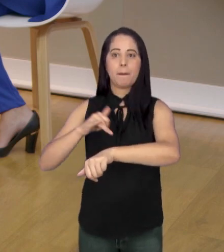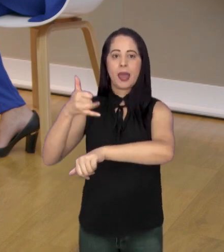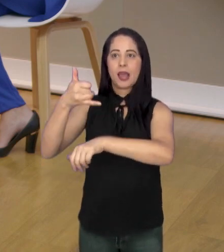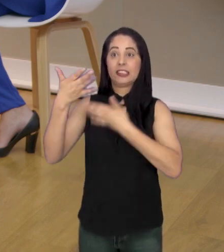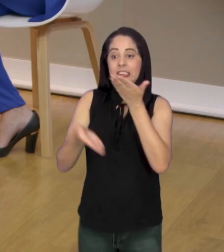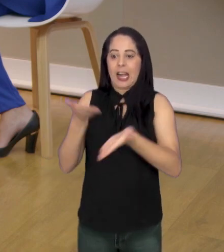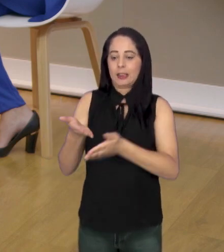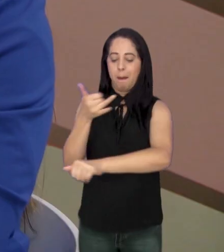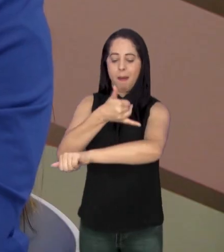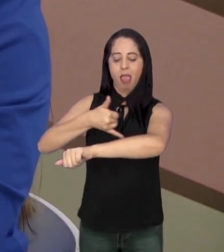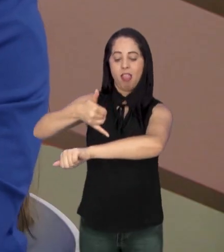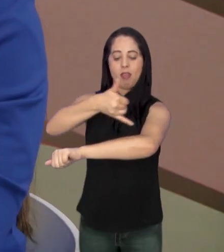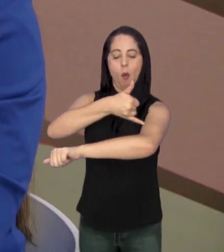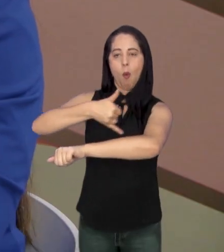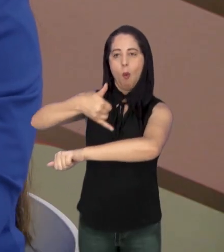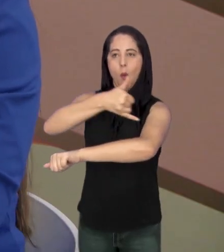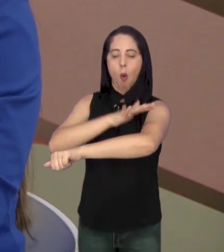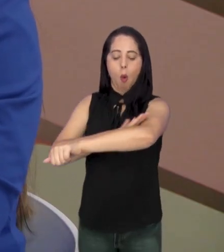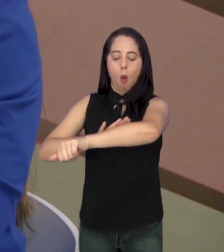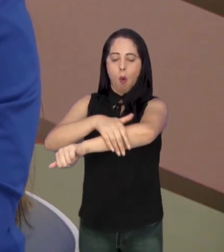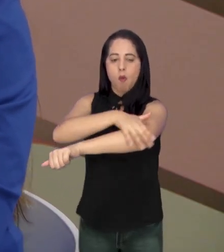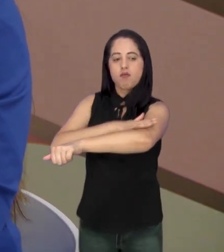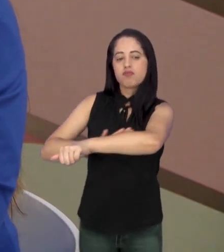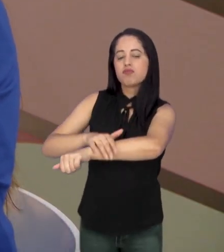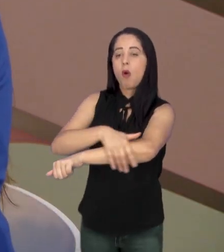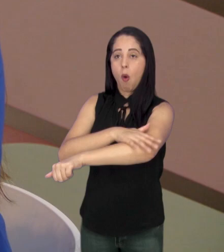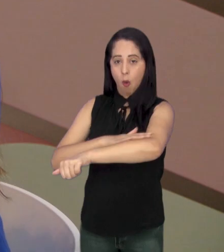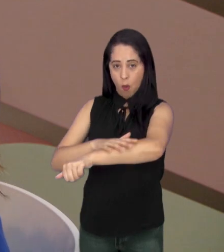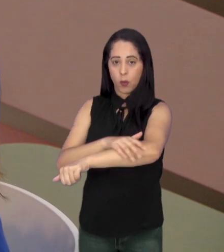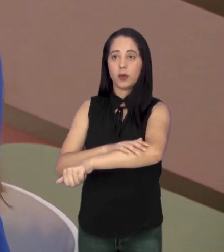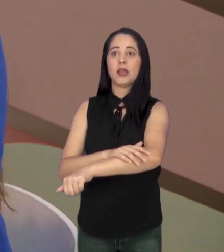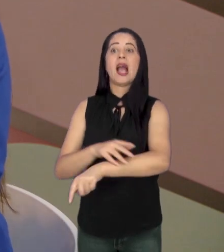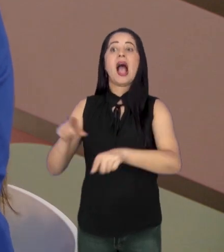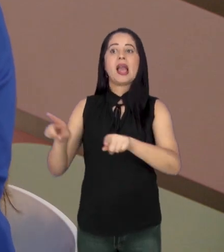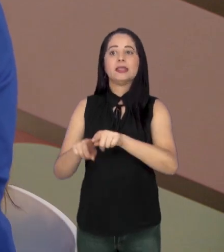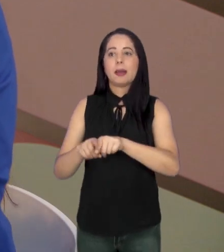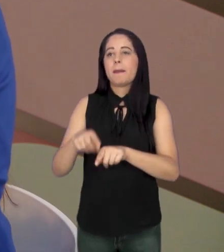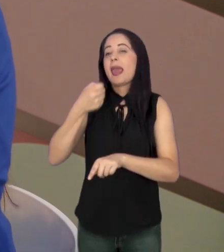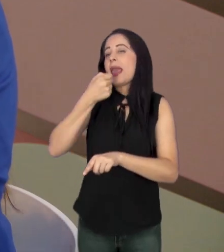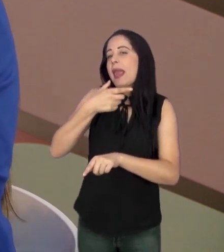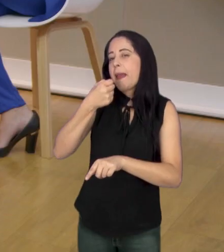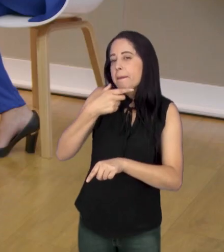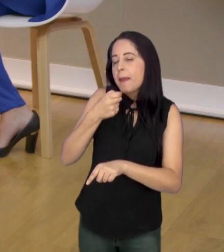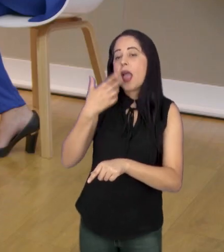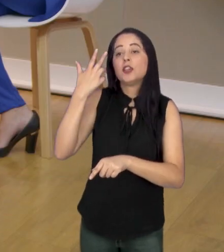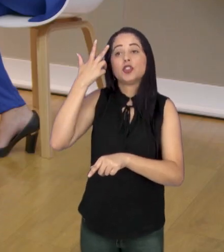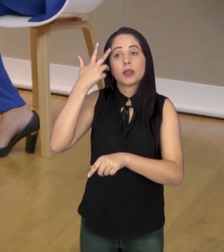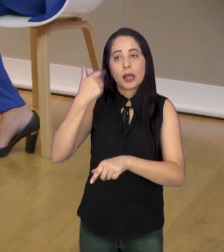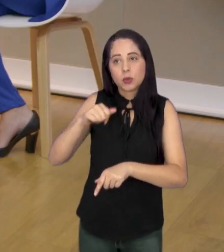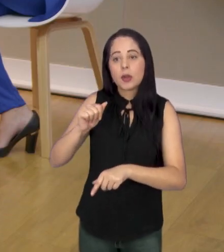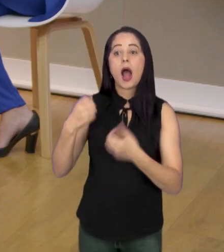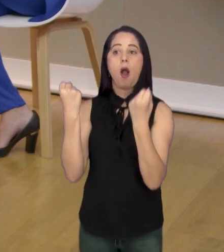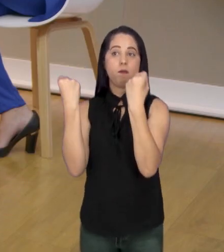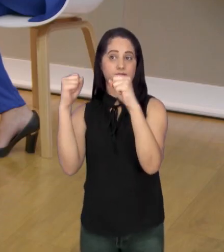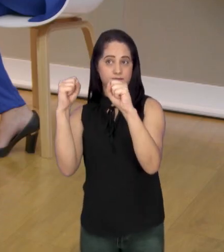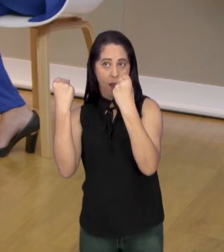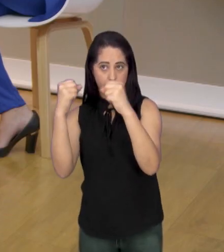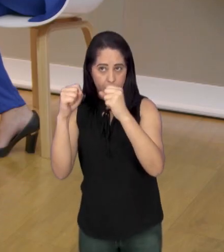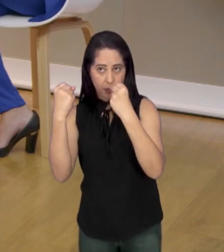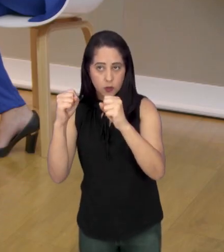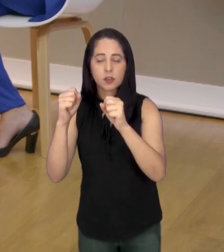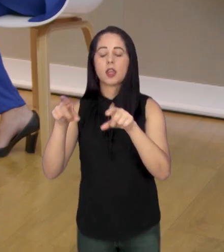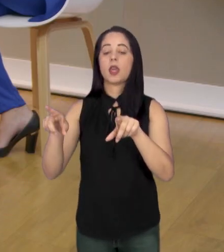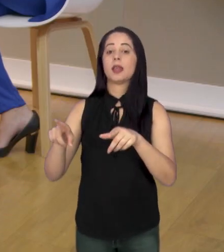Óleos essenciais. São várias terapias que a gente pode utilizar. Fitoterapia, atividade física também, que faz parte desse